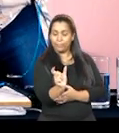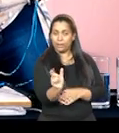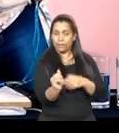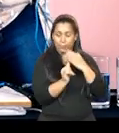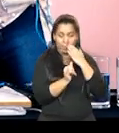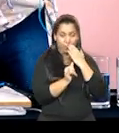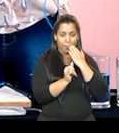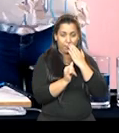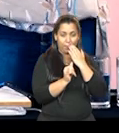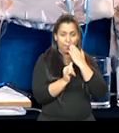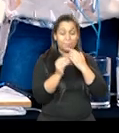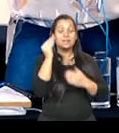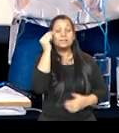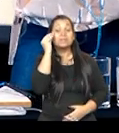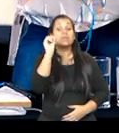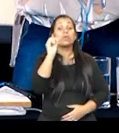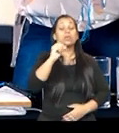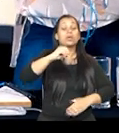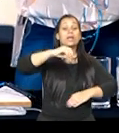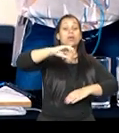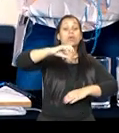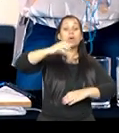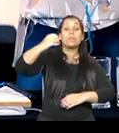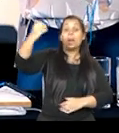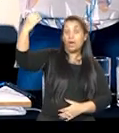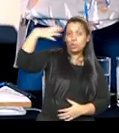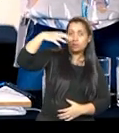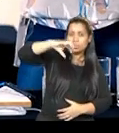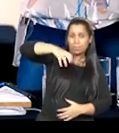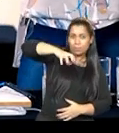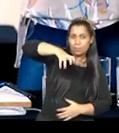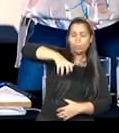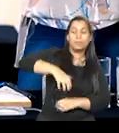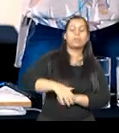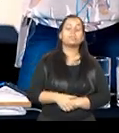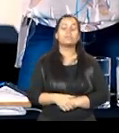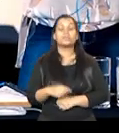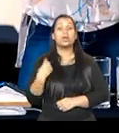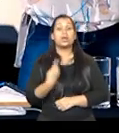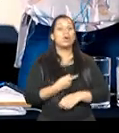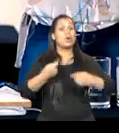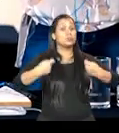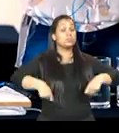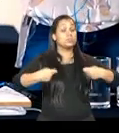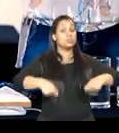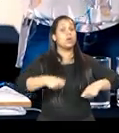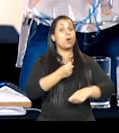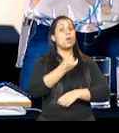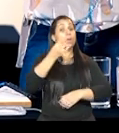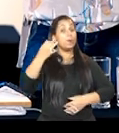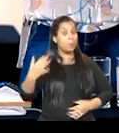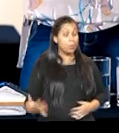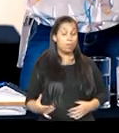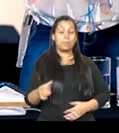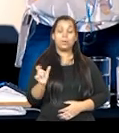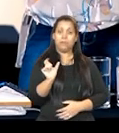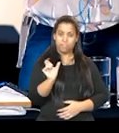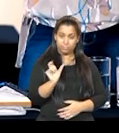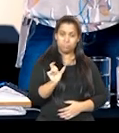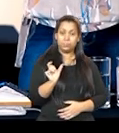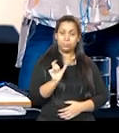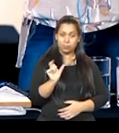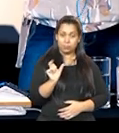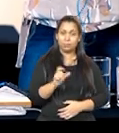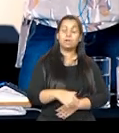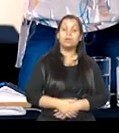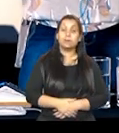vão testar com uma lâmpada. Mas vejam, não desanimem, porque nós precisaremos de algumas pilhas para que essa